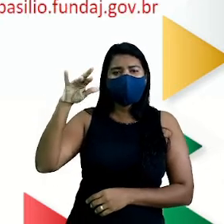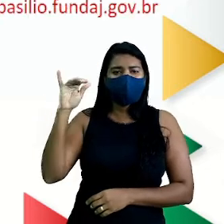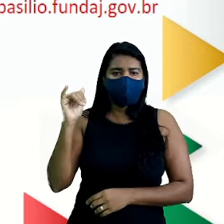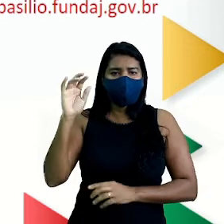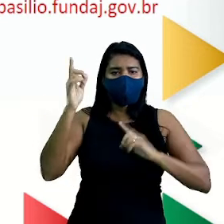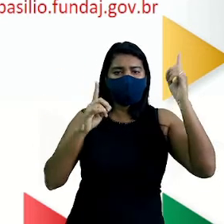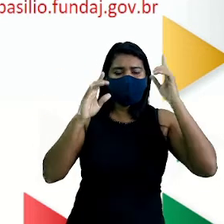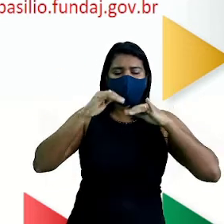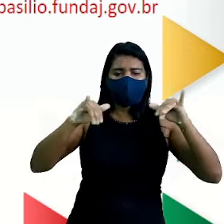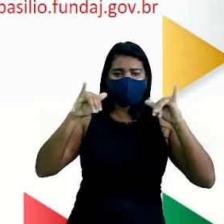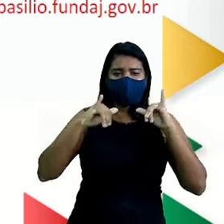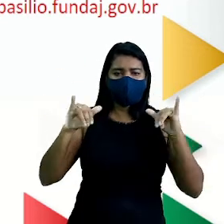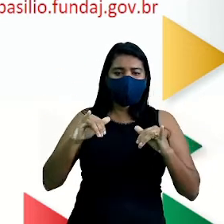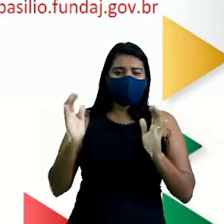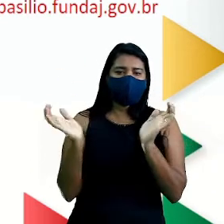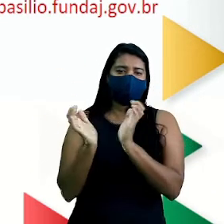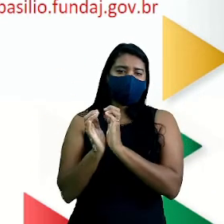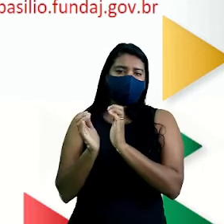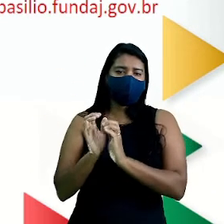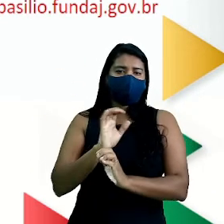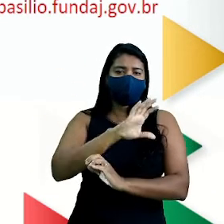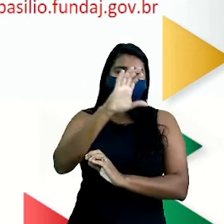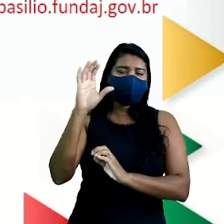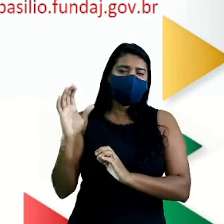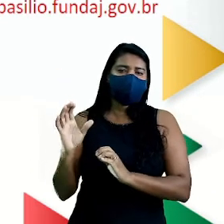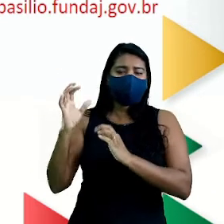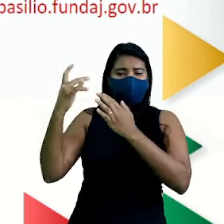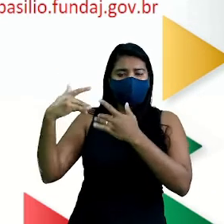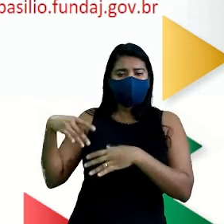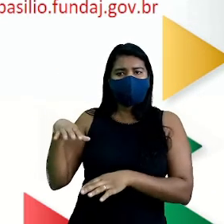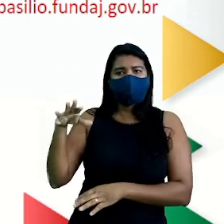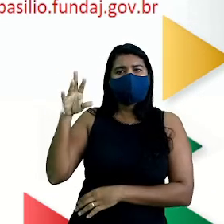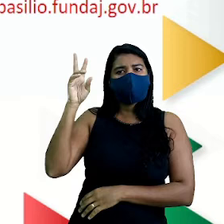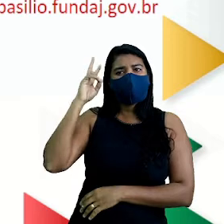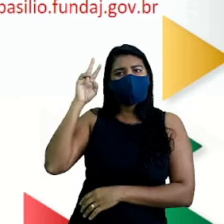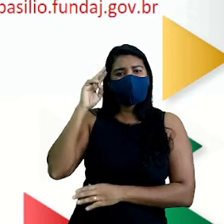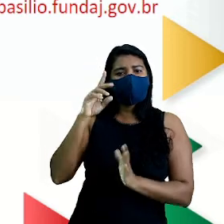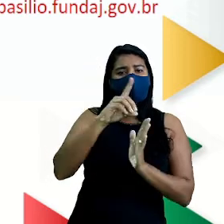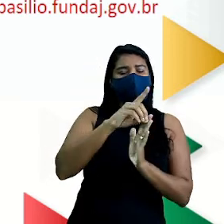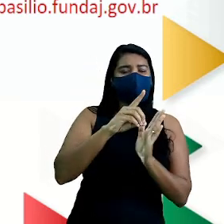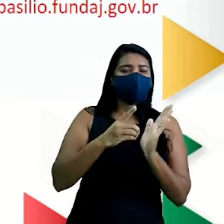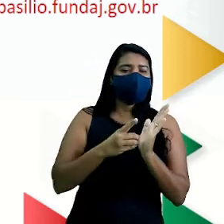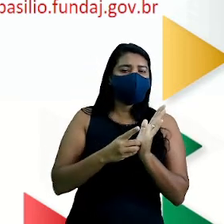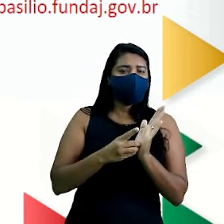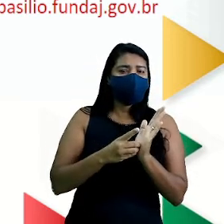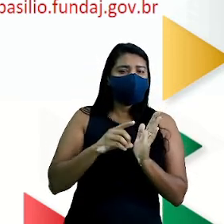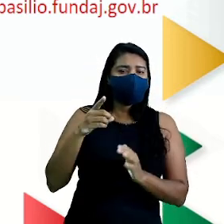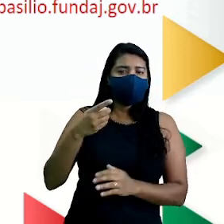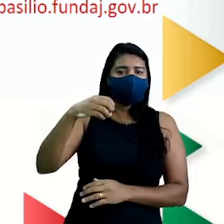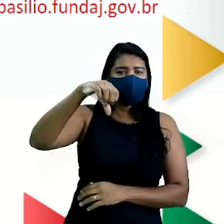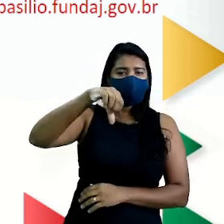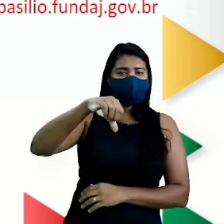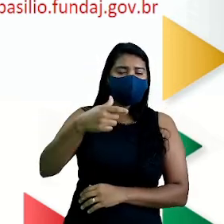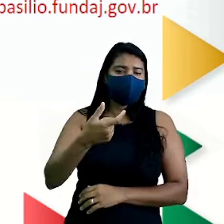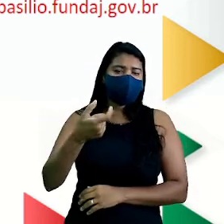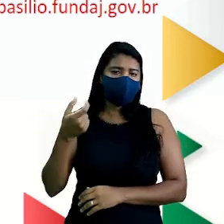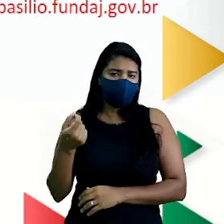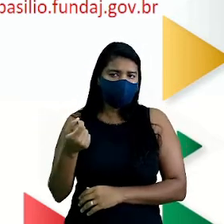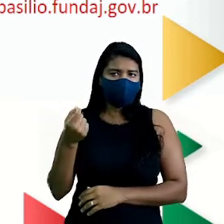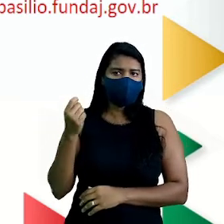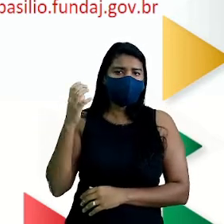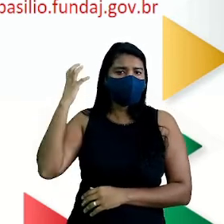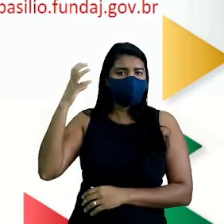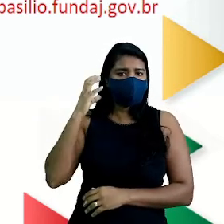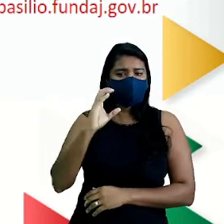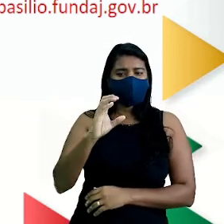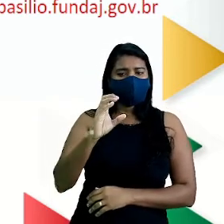aqui em Pernambuco. Aí vamos ver um pouquinho da história, né? A partir da década de 1920, a Rádio Clube passa a ser uma grande